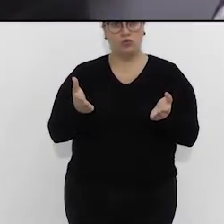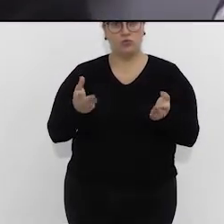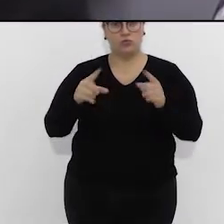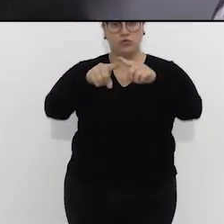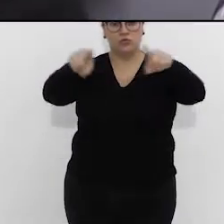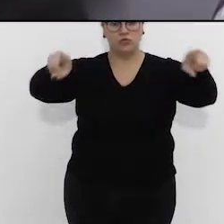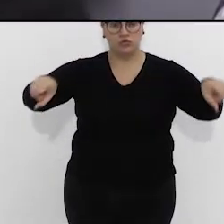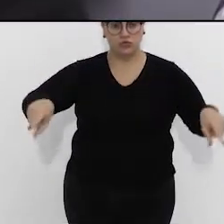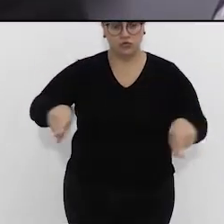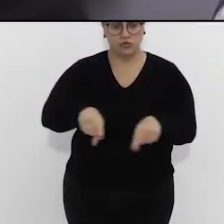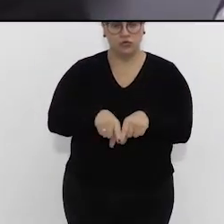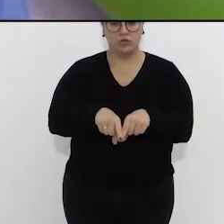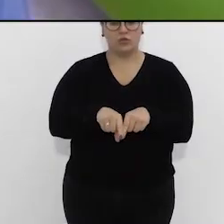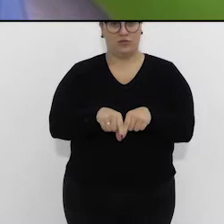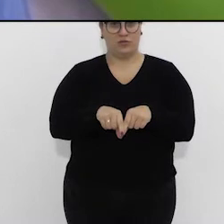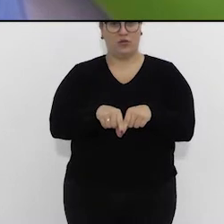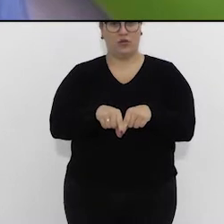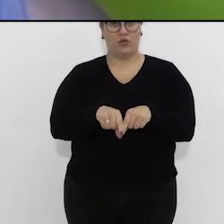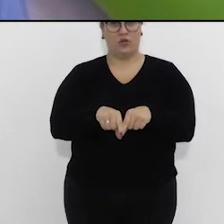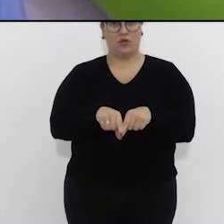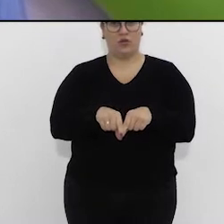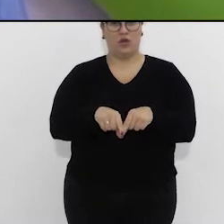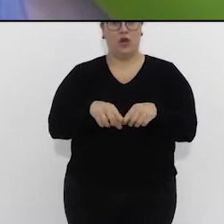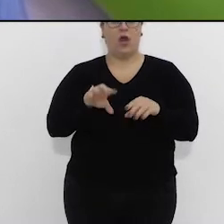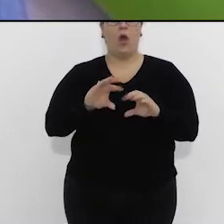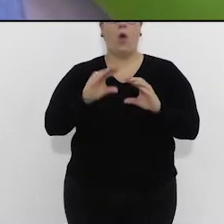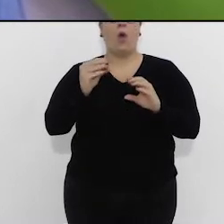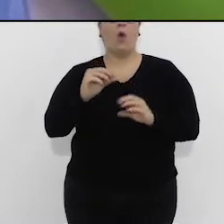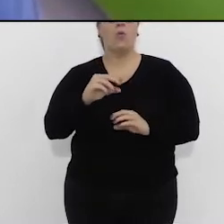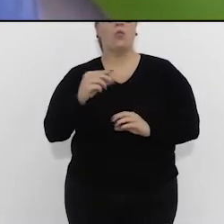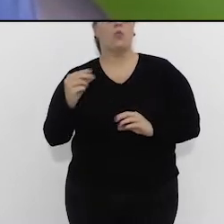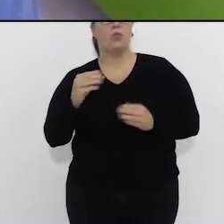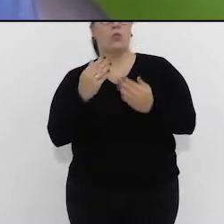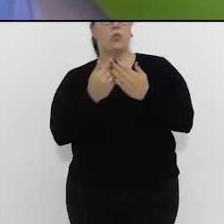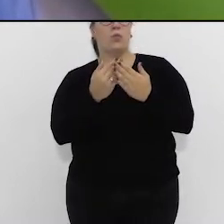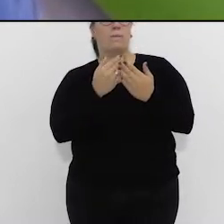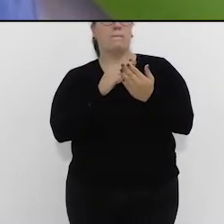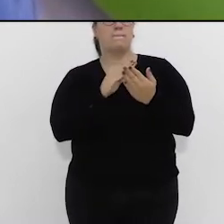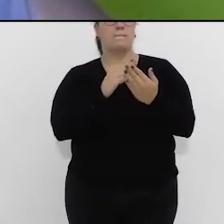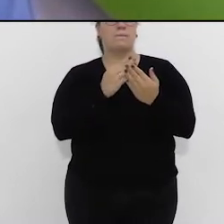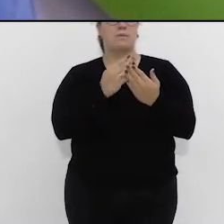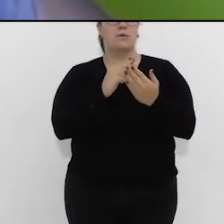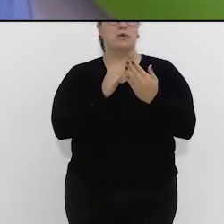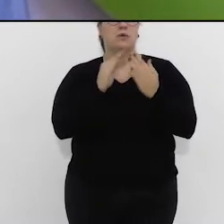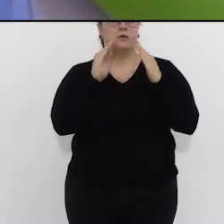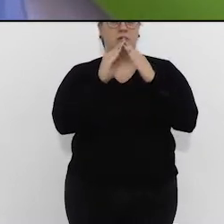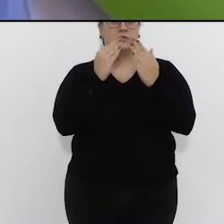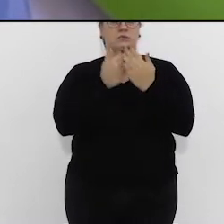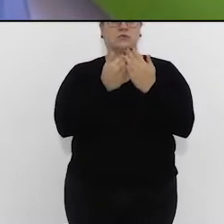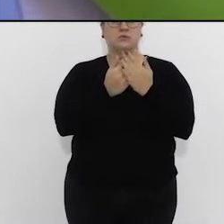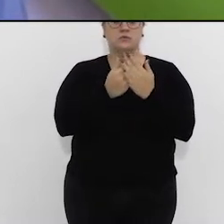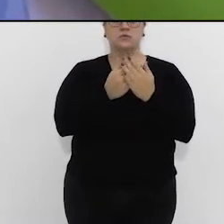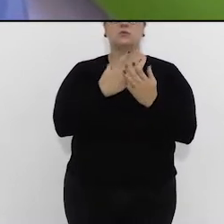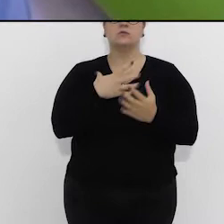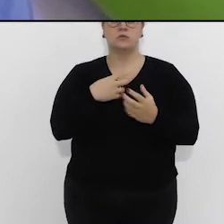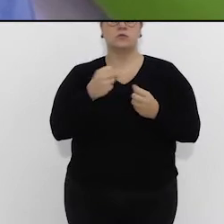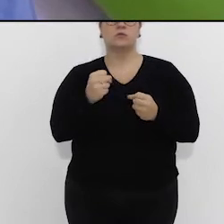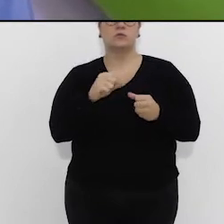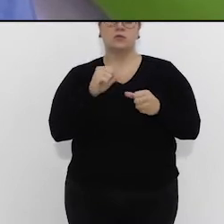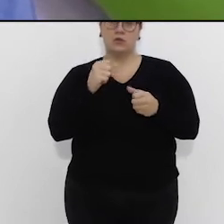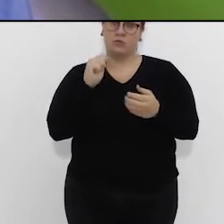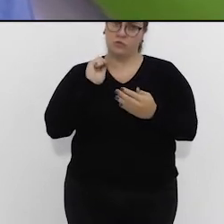tem infraestrutura para isso algumas escolas teria se algumas escolas logicamente que teremos que investir nelas Com